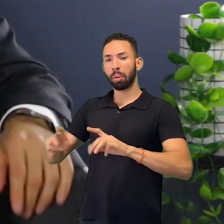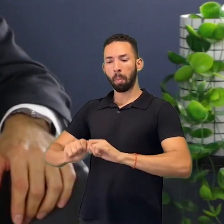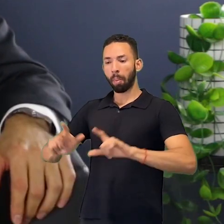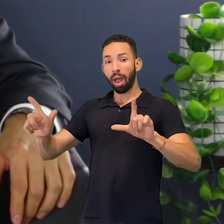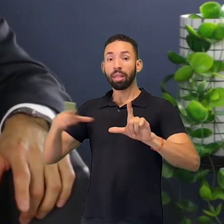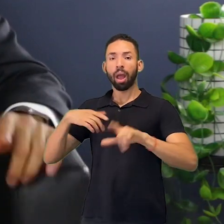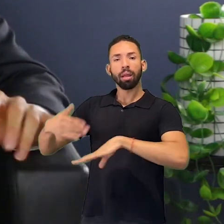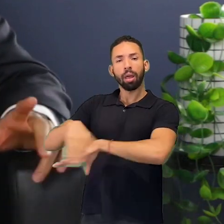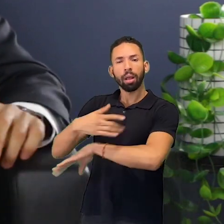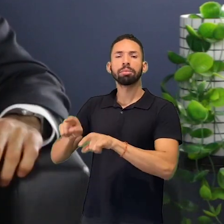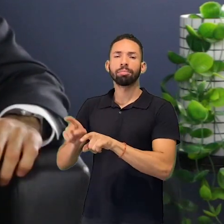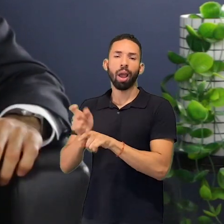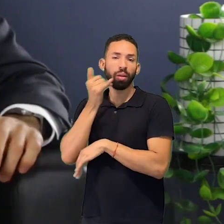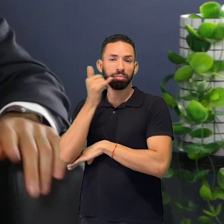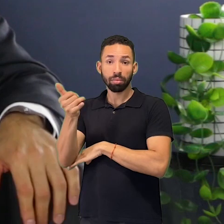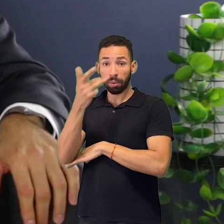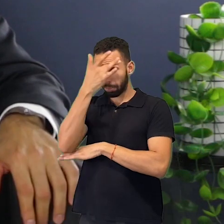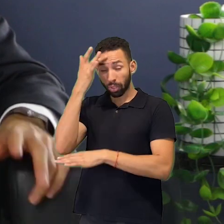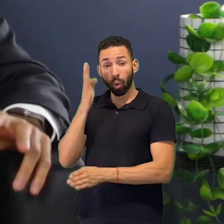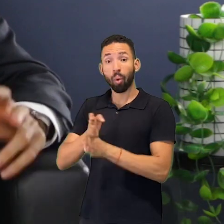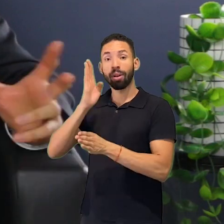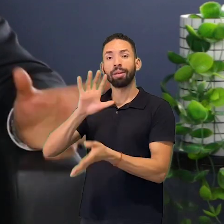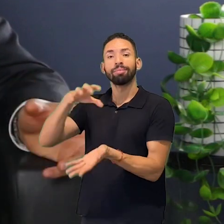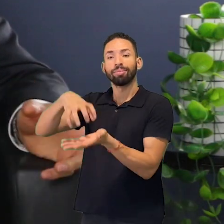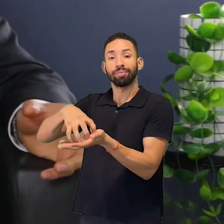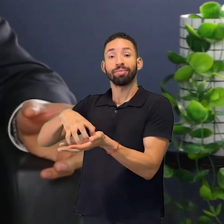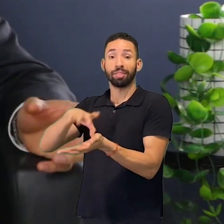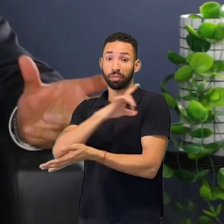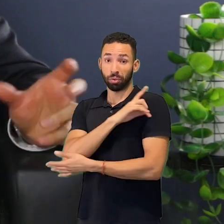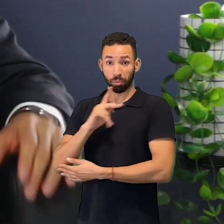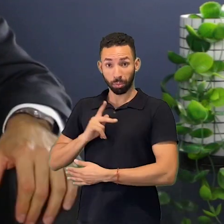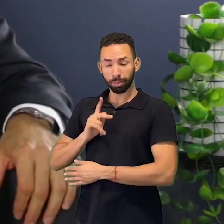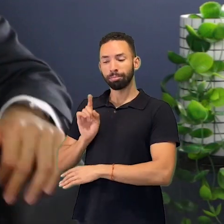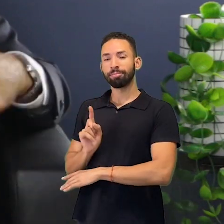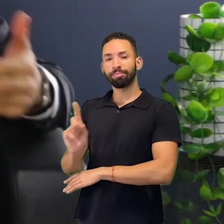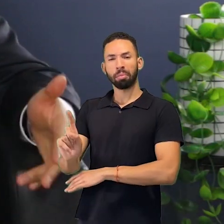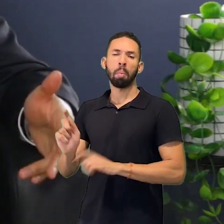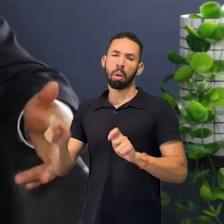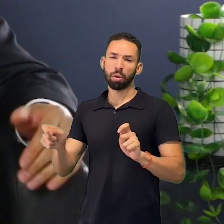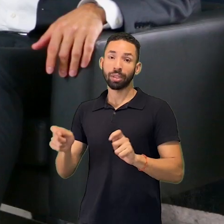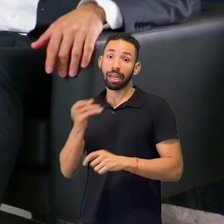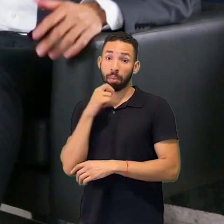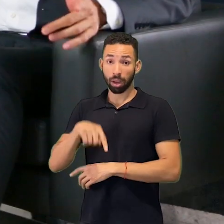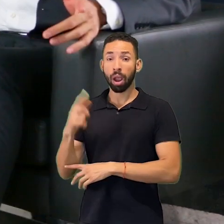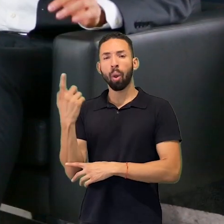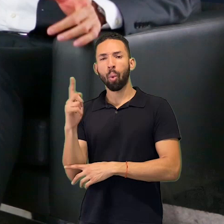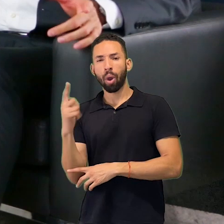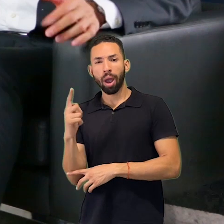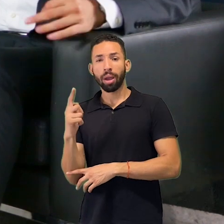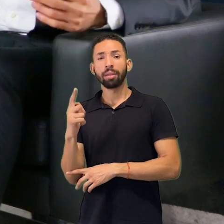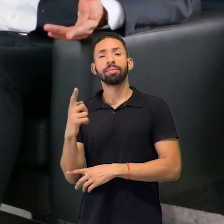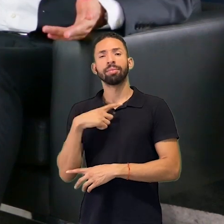da Defensoria, lá tem endereço e telefones, ela vai achar o núcleo da Defensoria e se dirigir até lá. No caso